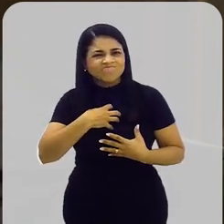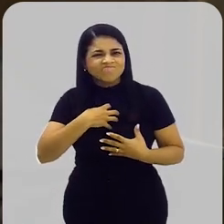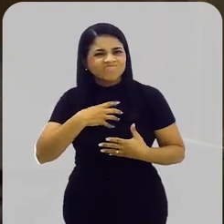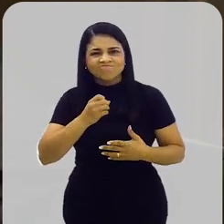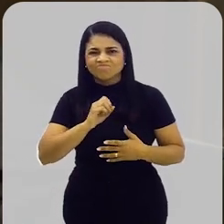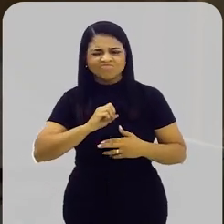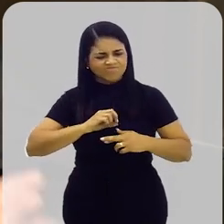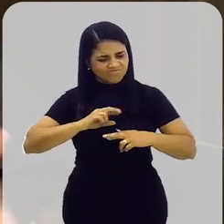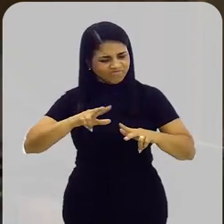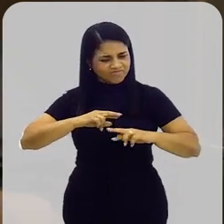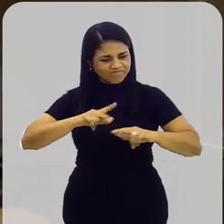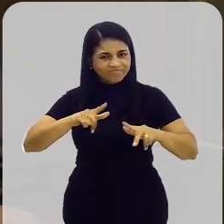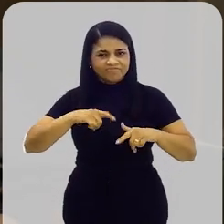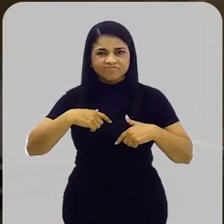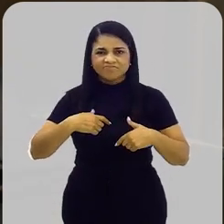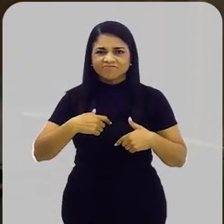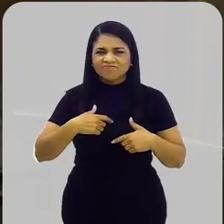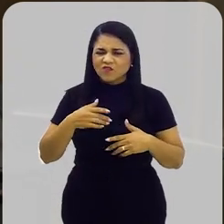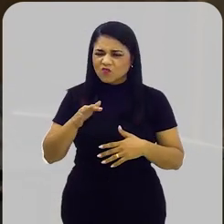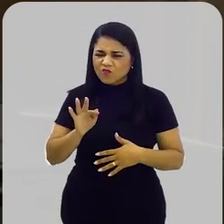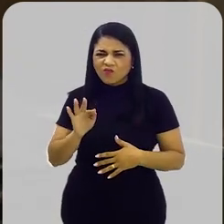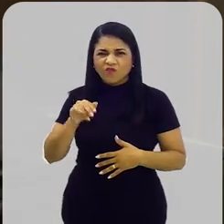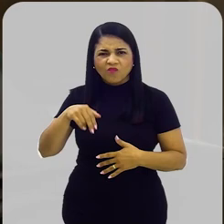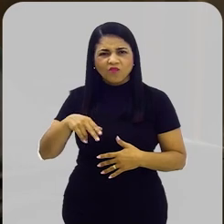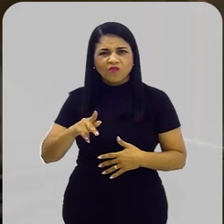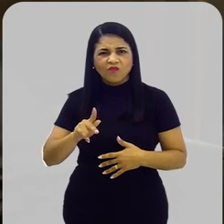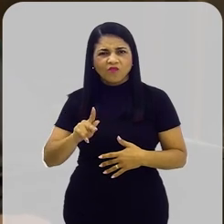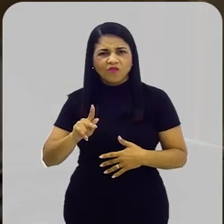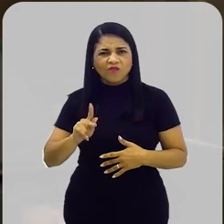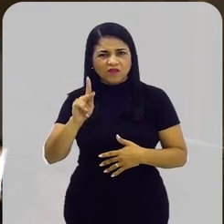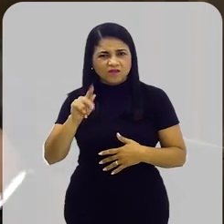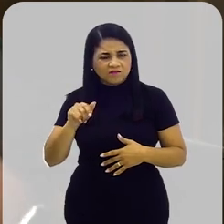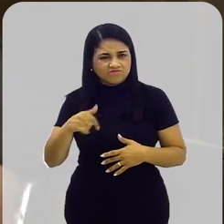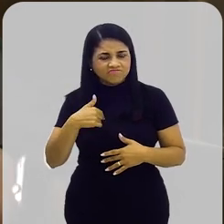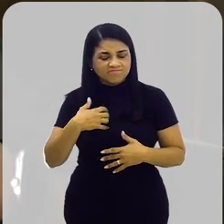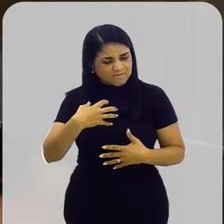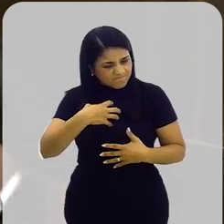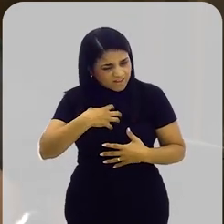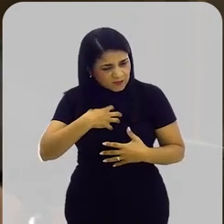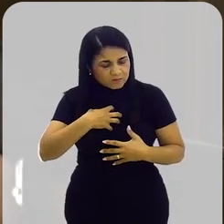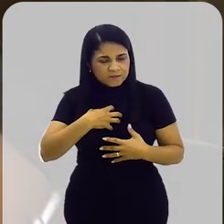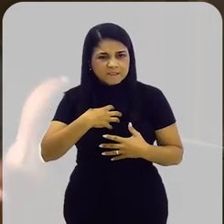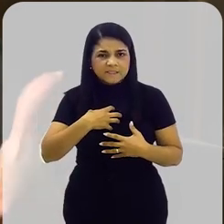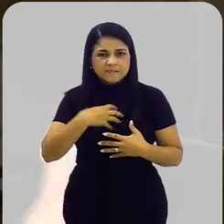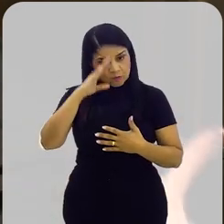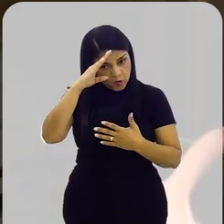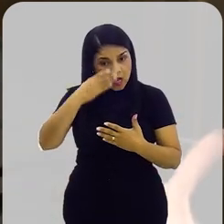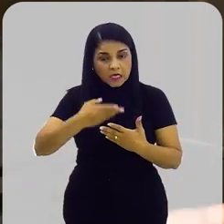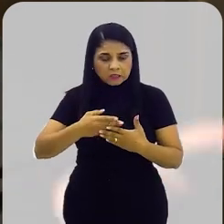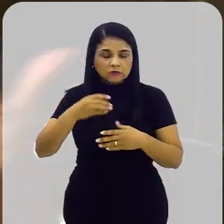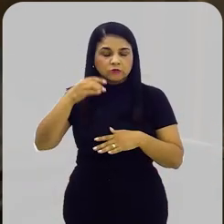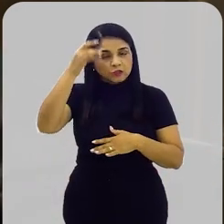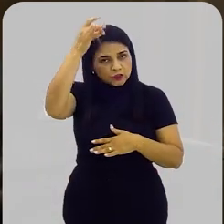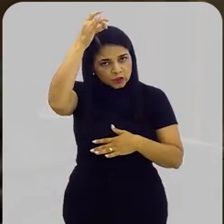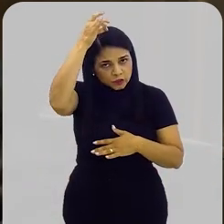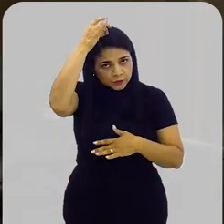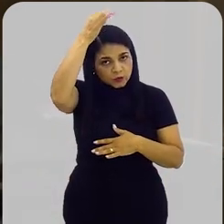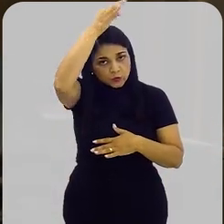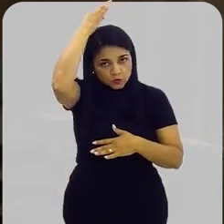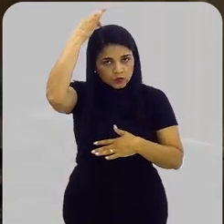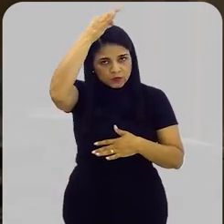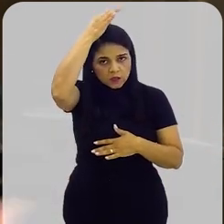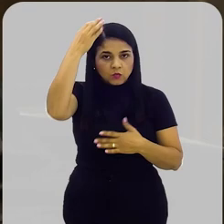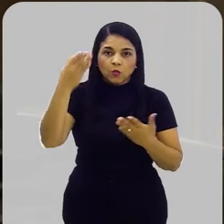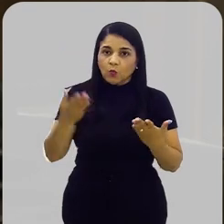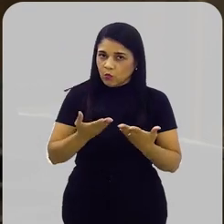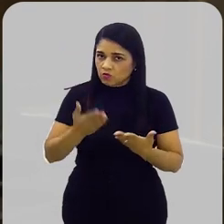sentia mais à vontade no meio do funk, sabe? Entendi. Algo em mim, dentro de mim, que eu creio que é o Espírito Santo, hoje, Sim. tendo